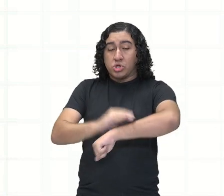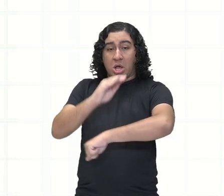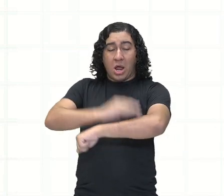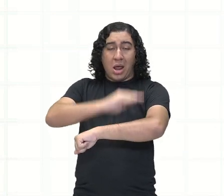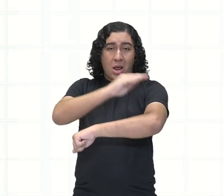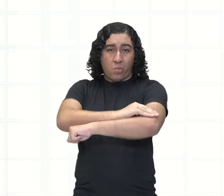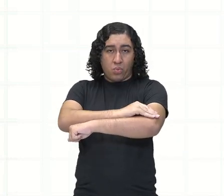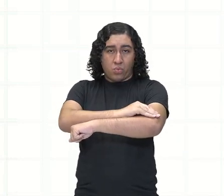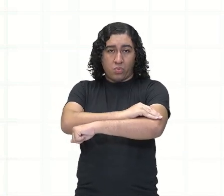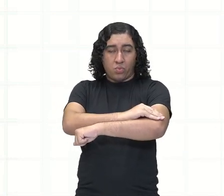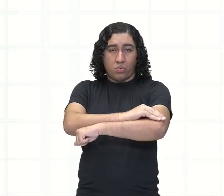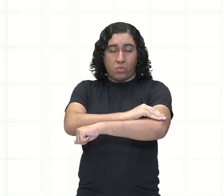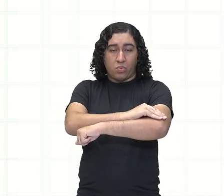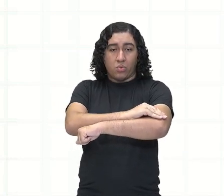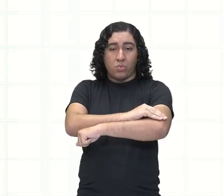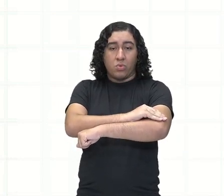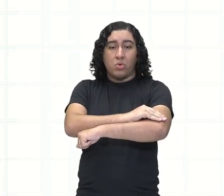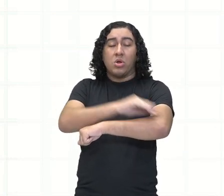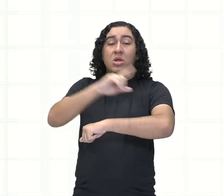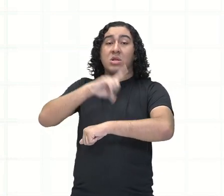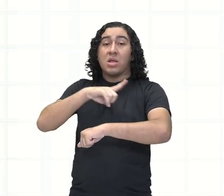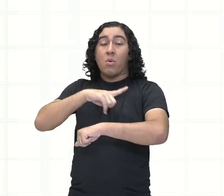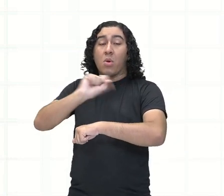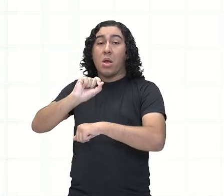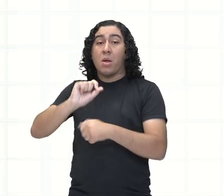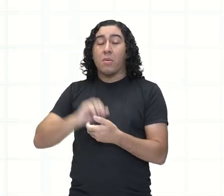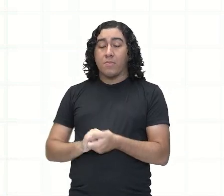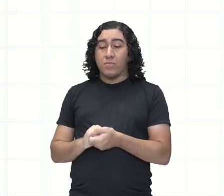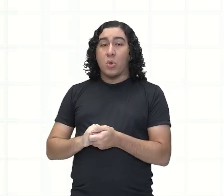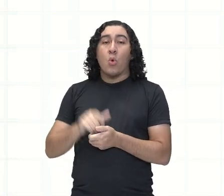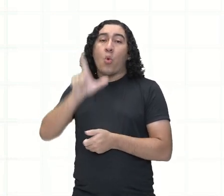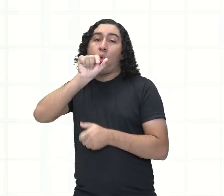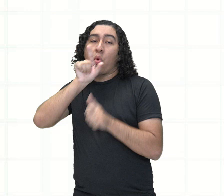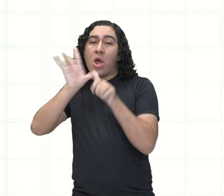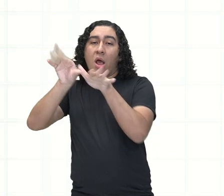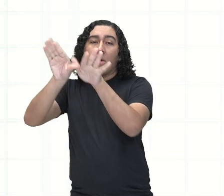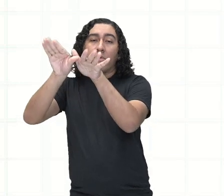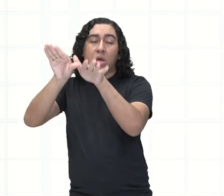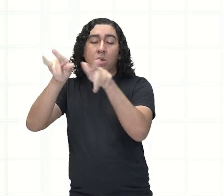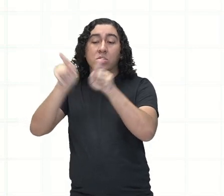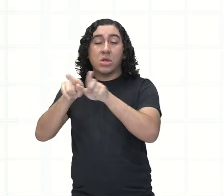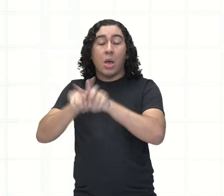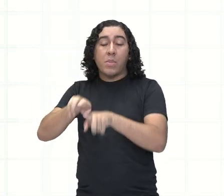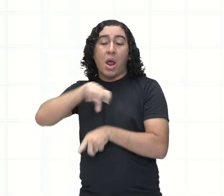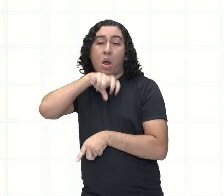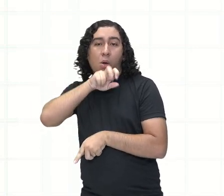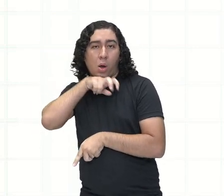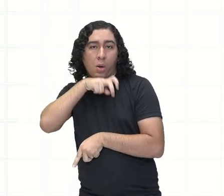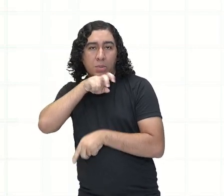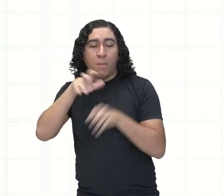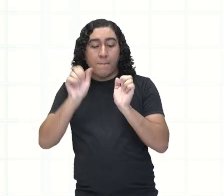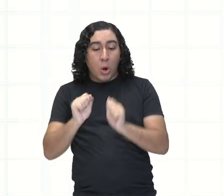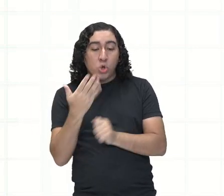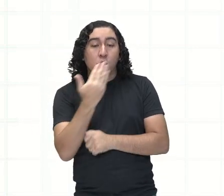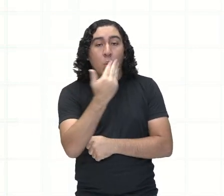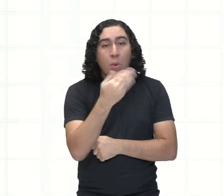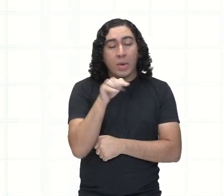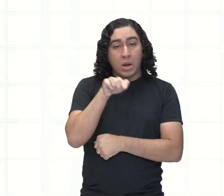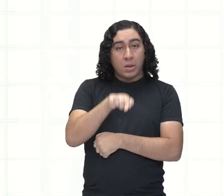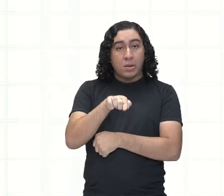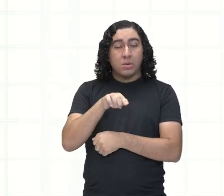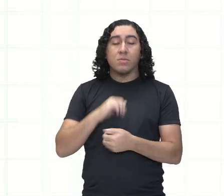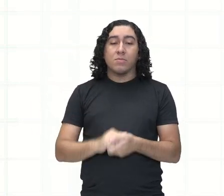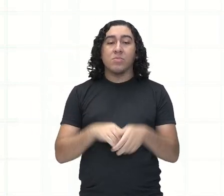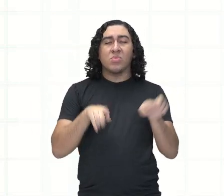de alimento tanto para o gavião quanto para a cobra, né? O inseto pode servir de alimento tanto para